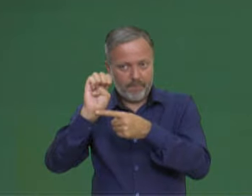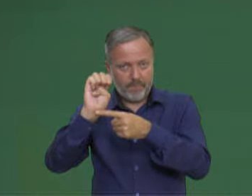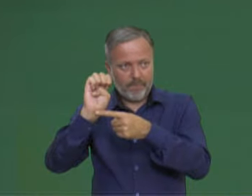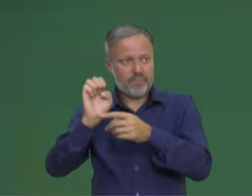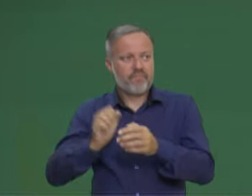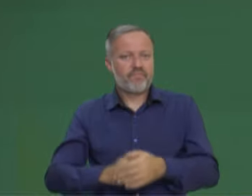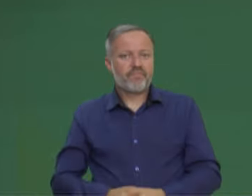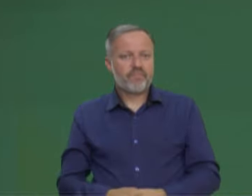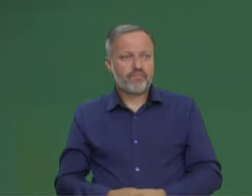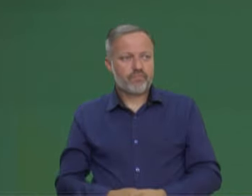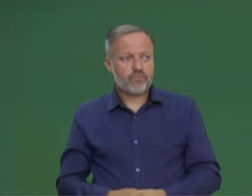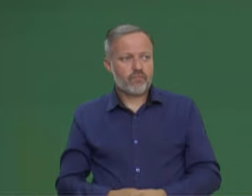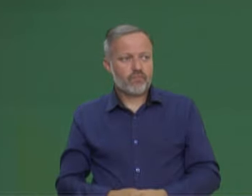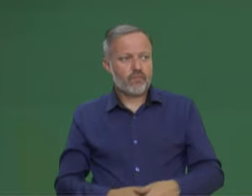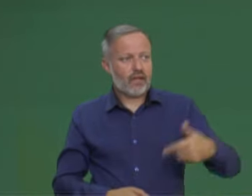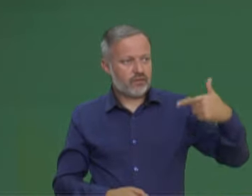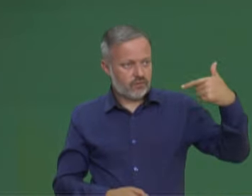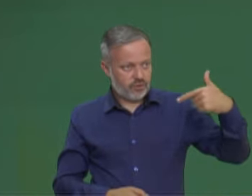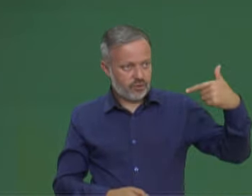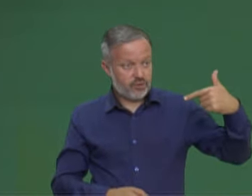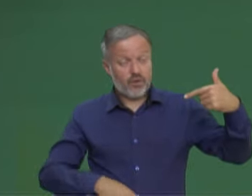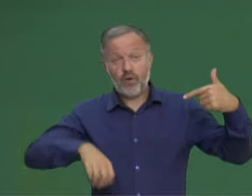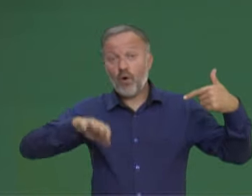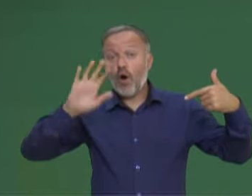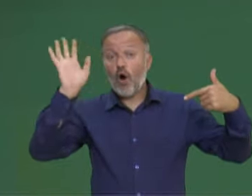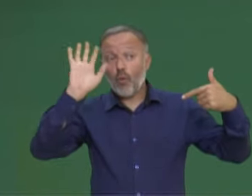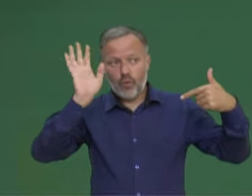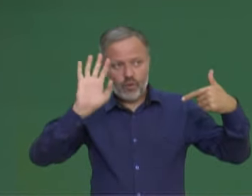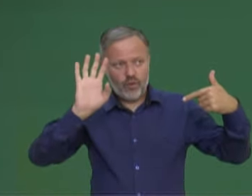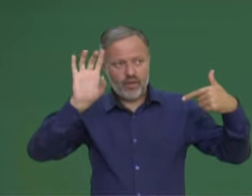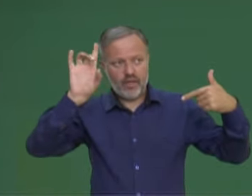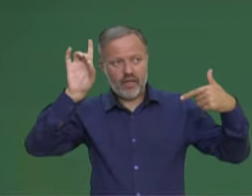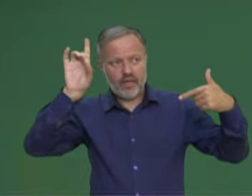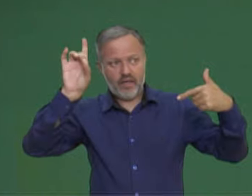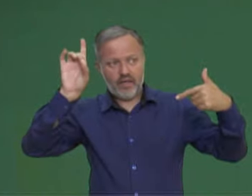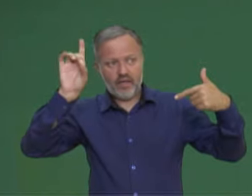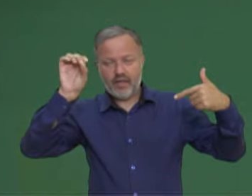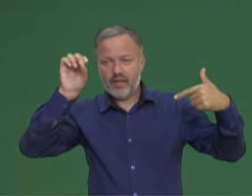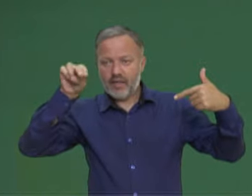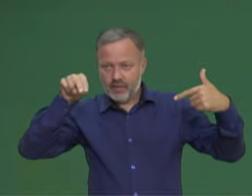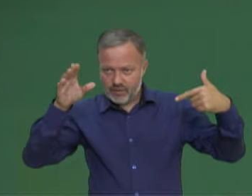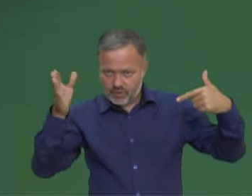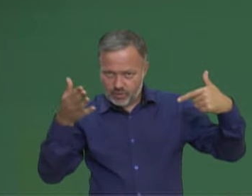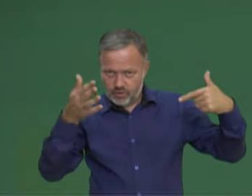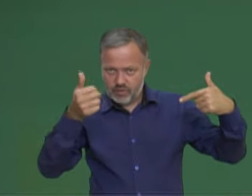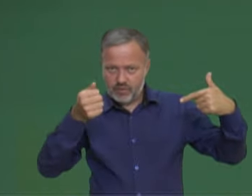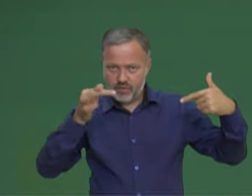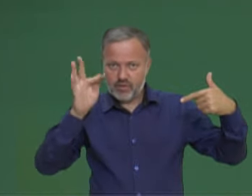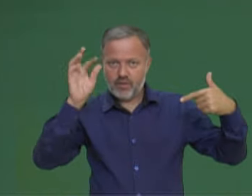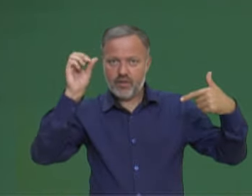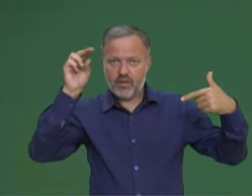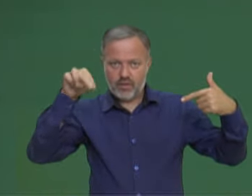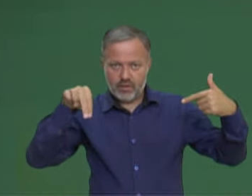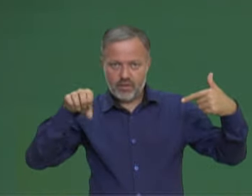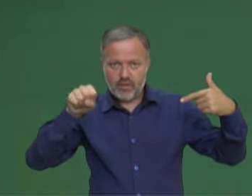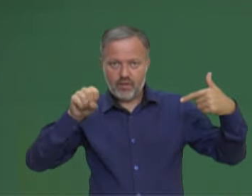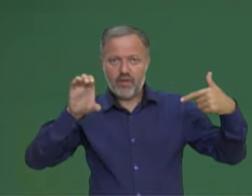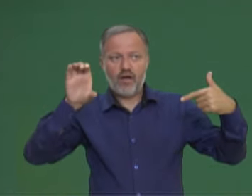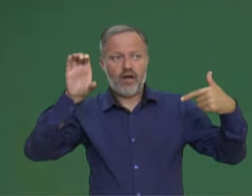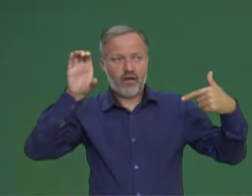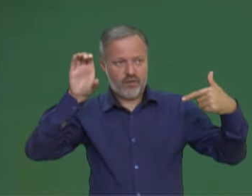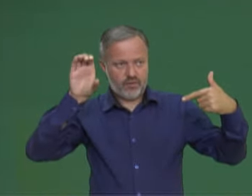2. Olá, don Afonso. Sí, claro, se lo envio hasta. Aqui também tenho Don Afonso